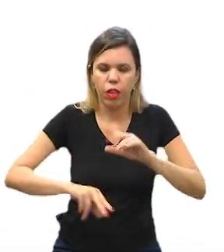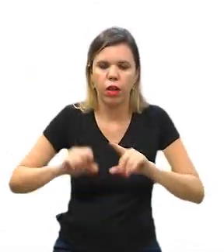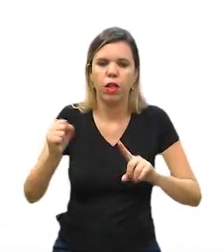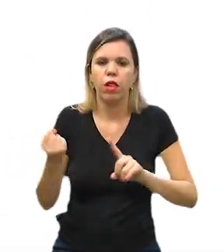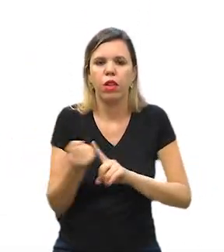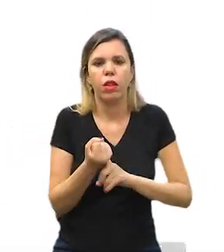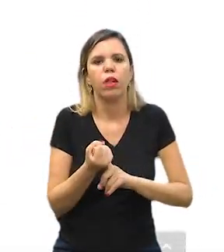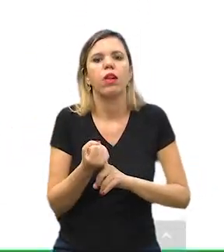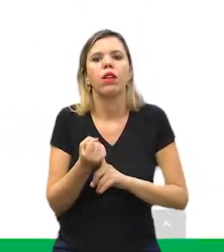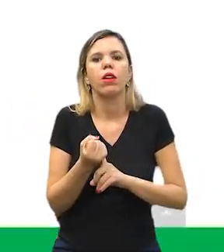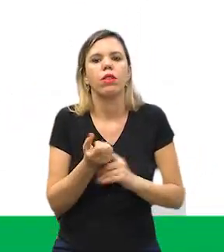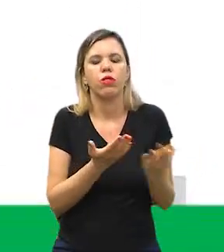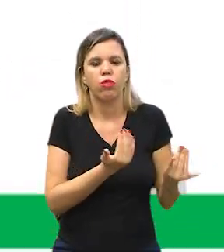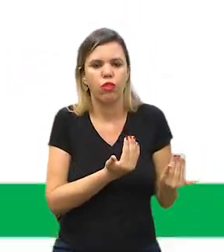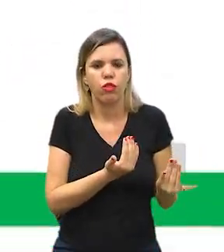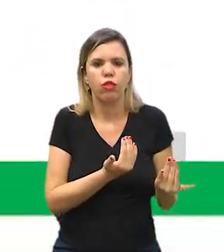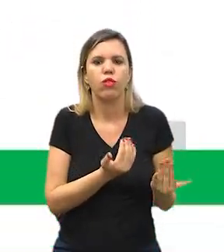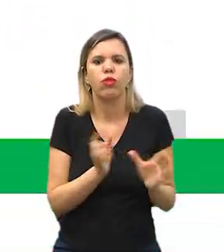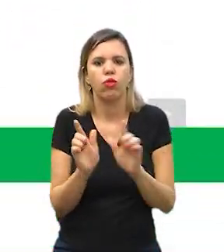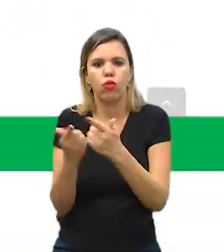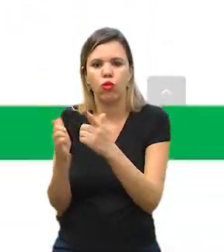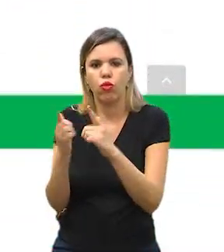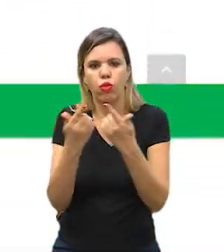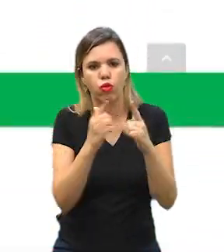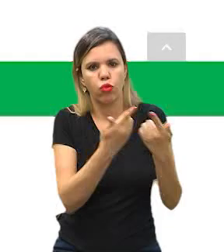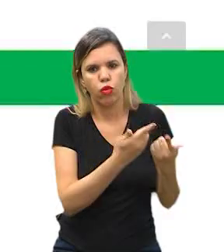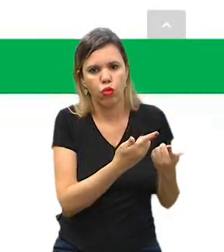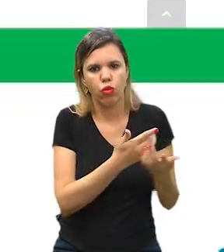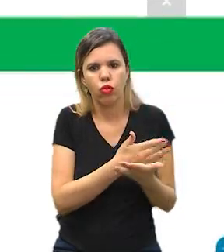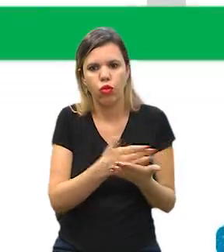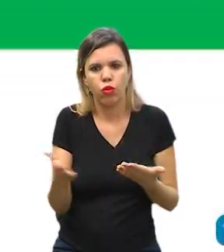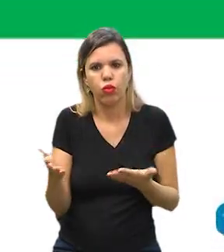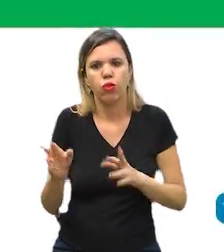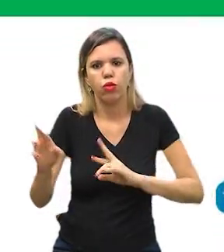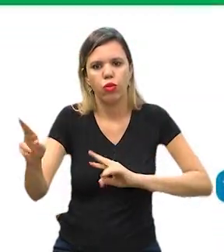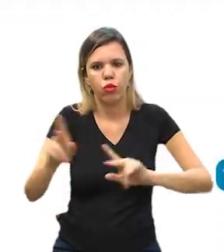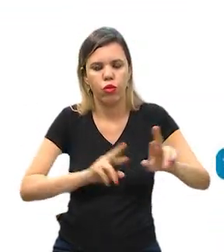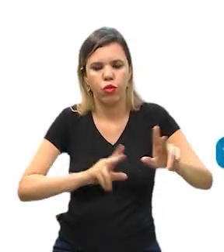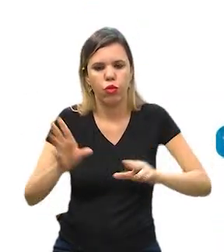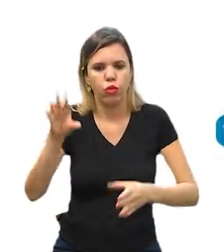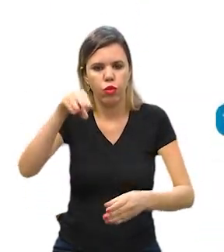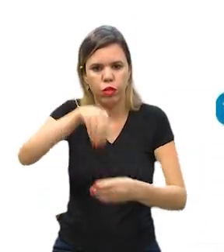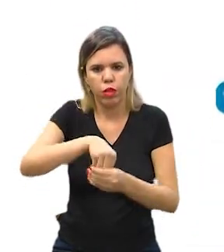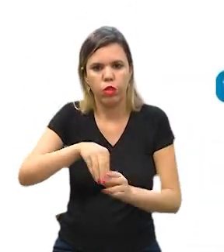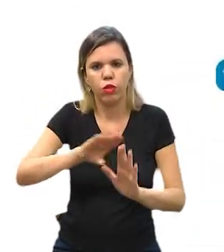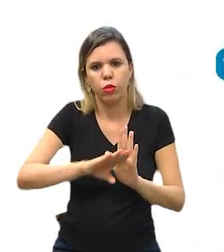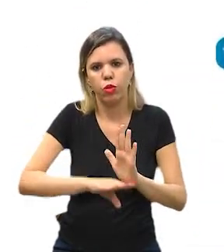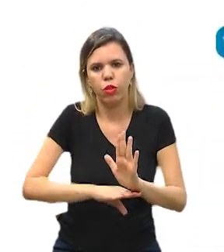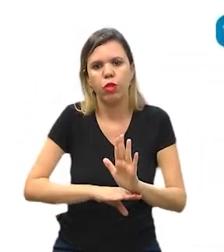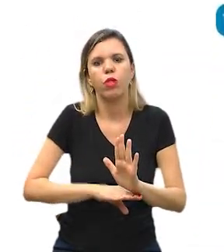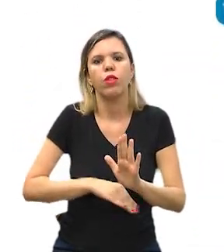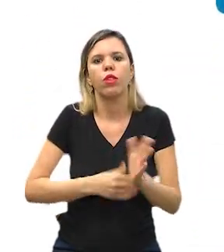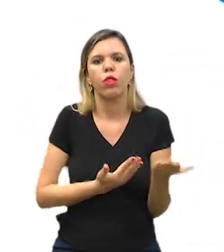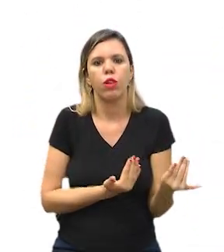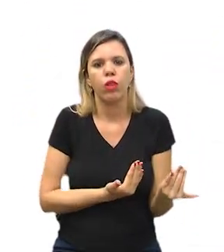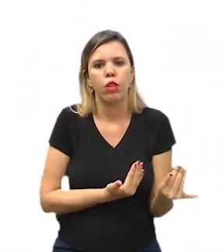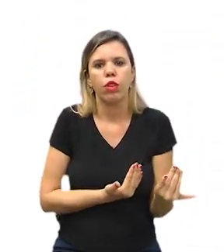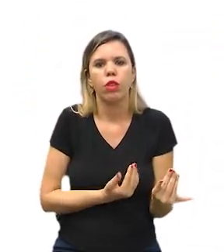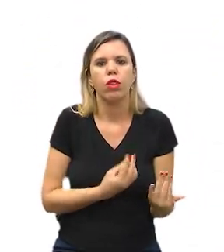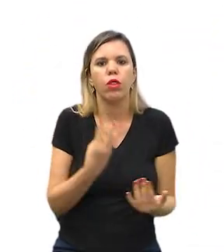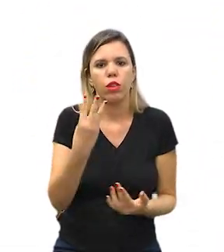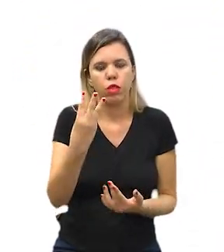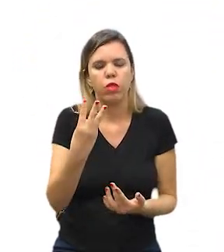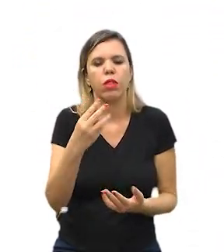de parceiros, organizações sociais, coletivos jovens, grupos, e aí nós começamos a nos diferenciar ali dentro do programa